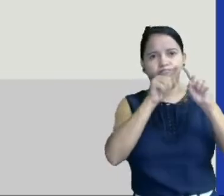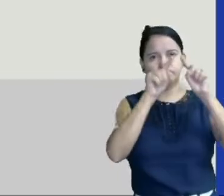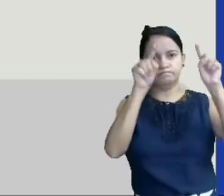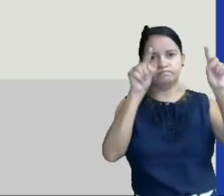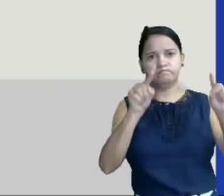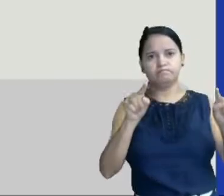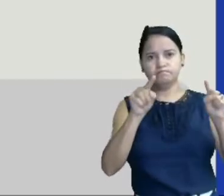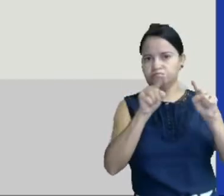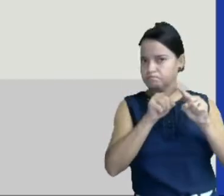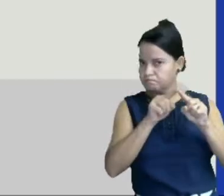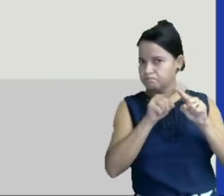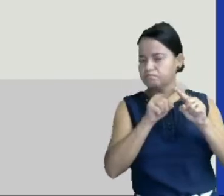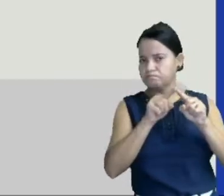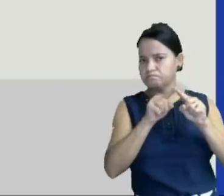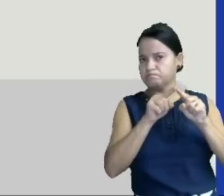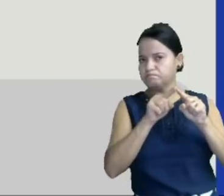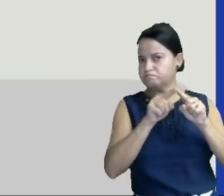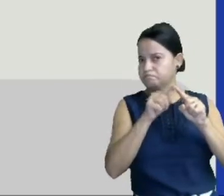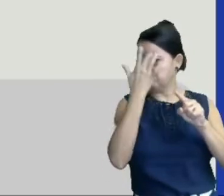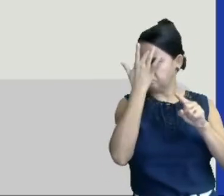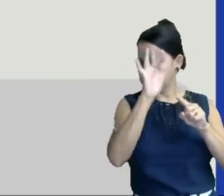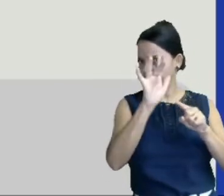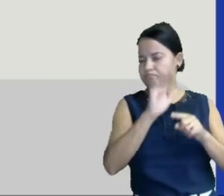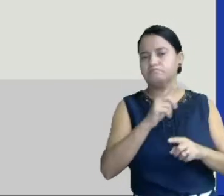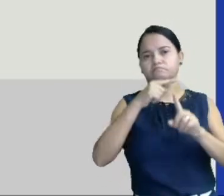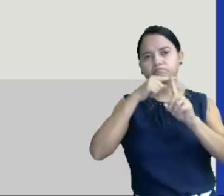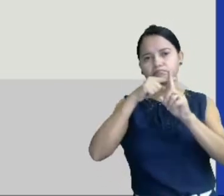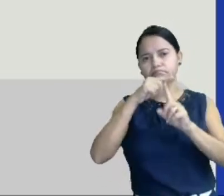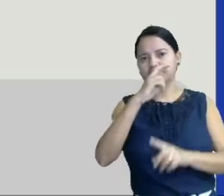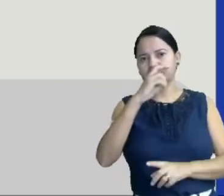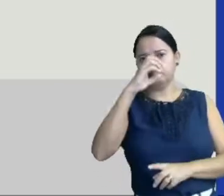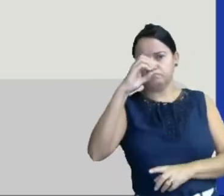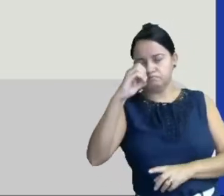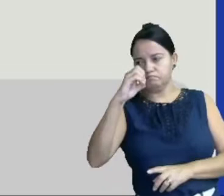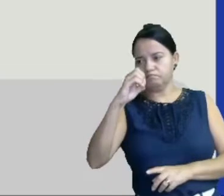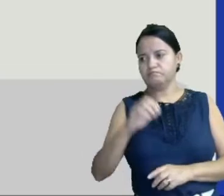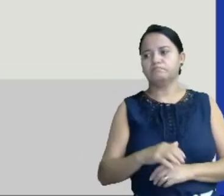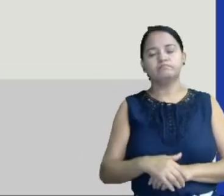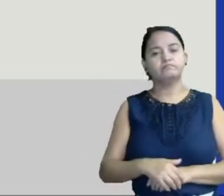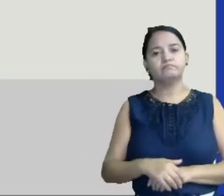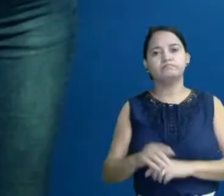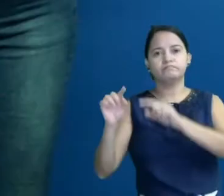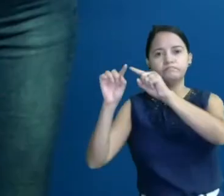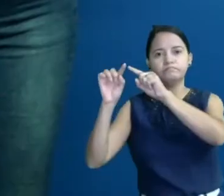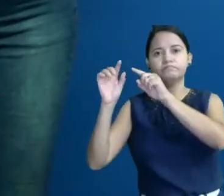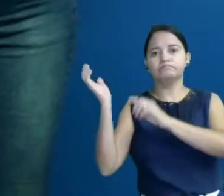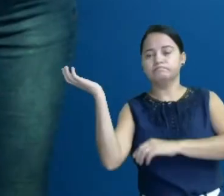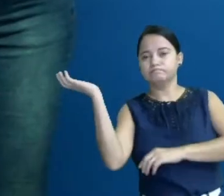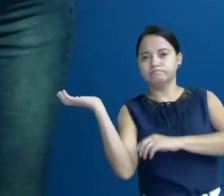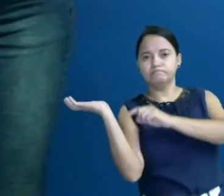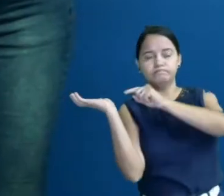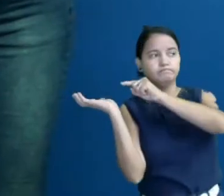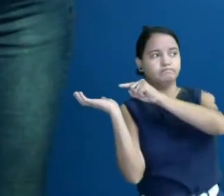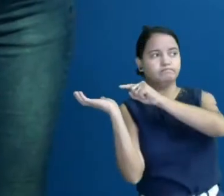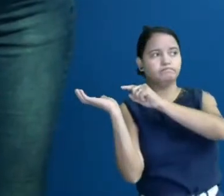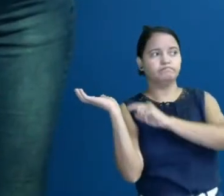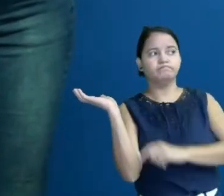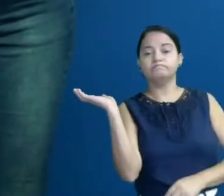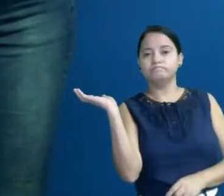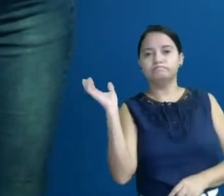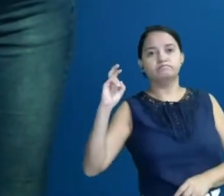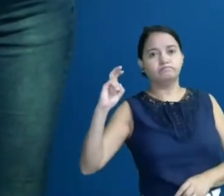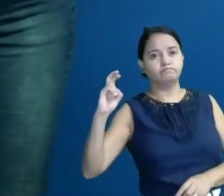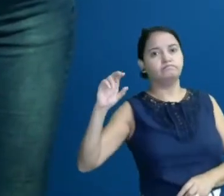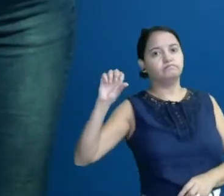quadradinho eu não sei qual é o valor mais 50 e no outro lado 5 o arco das bandejas